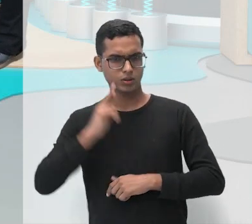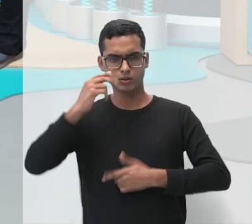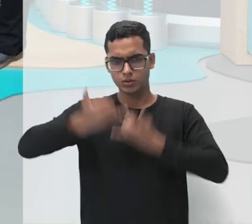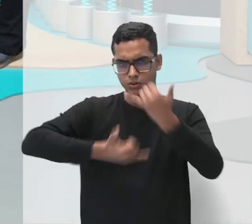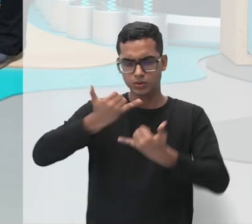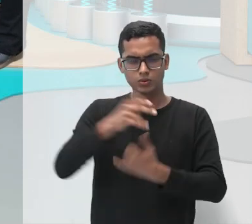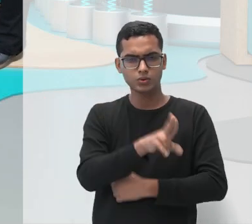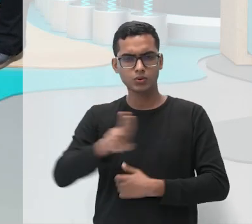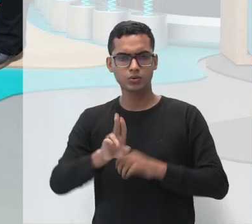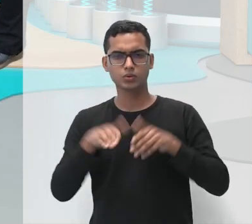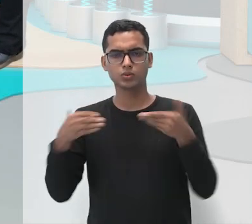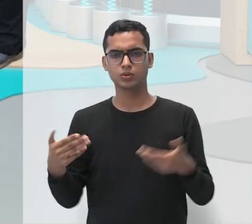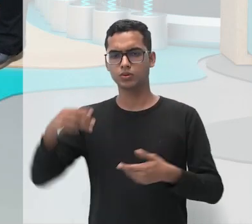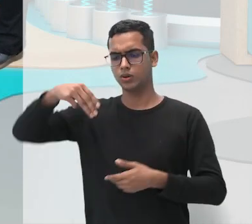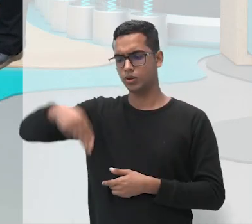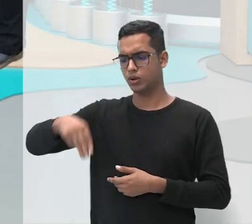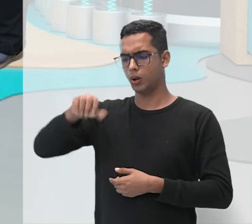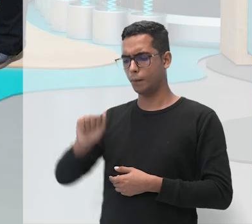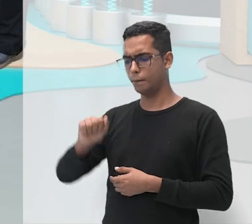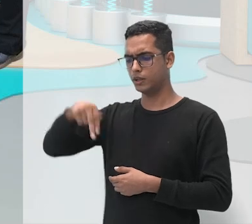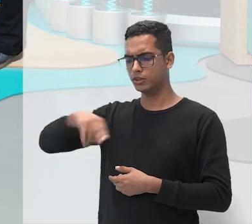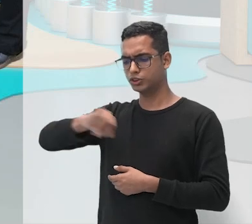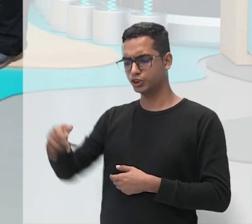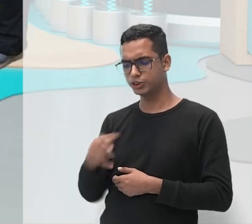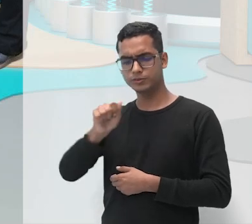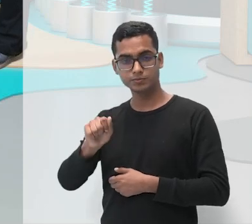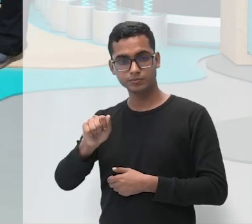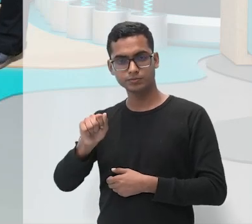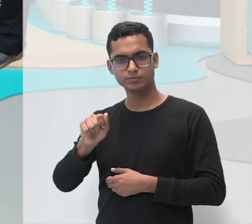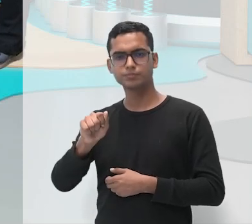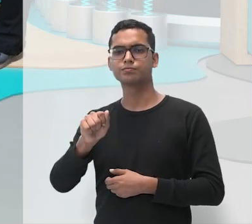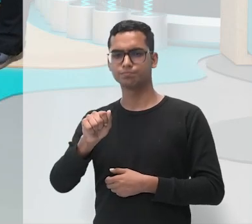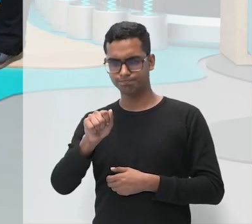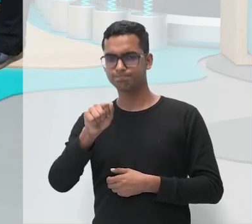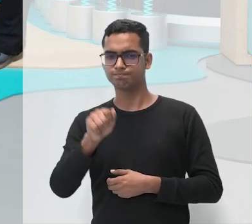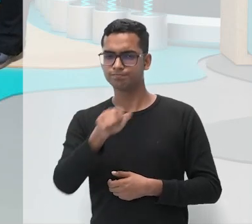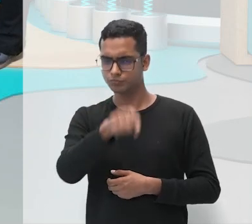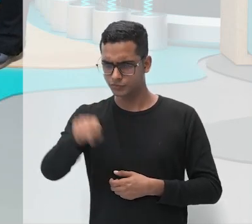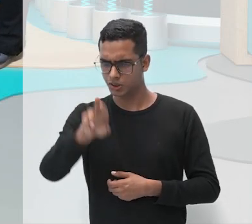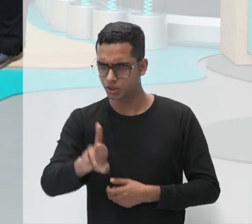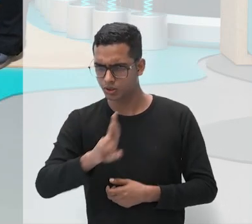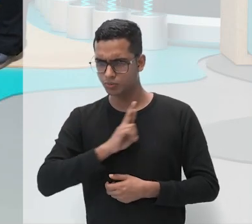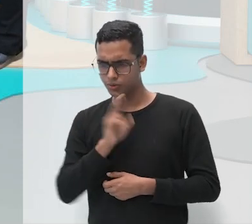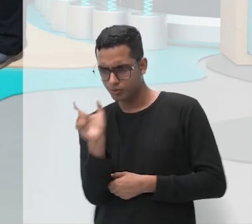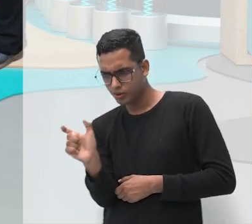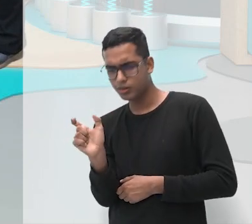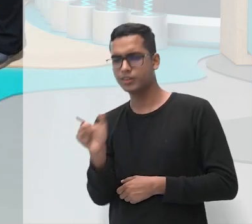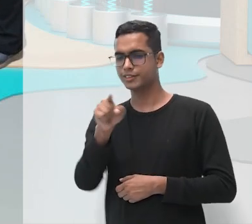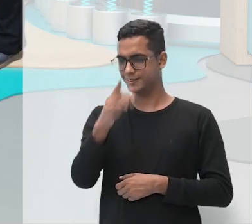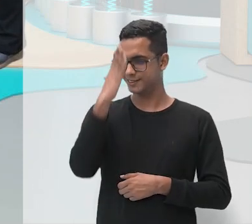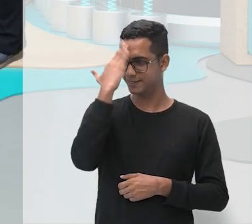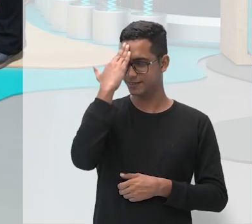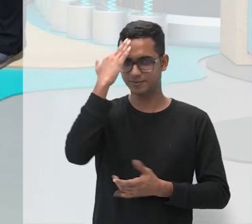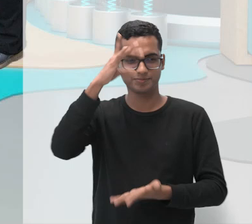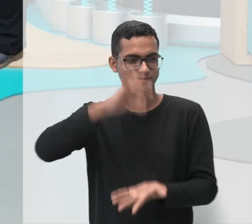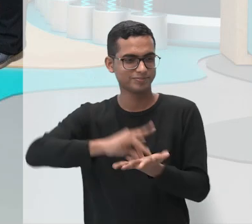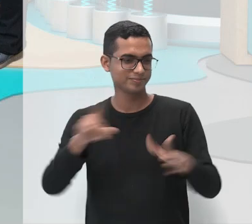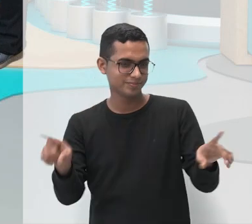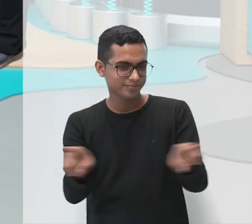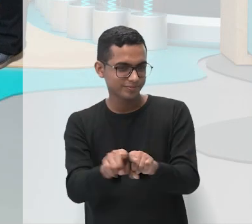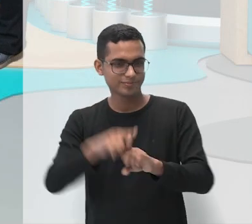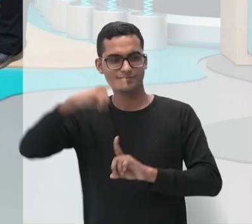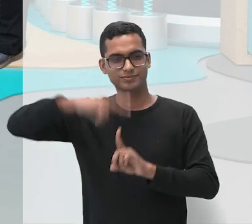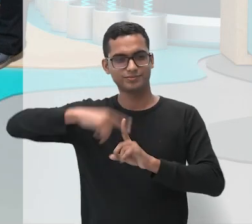da brincadeira é manja, você realmente manja desse tipo de